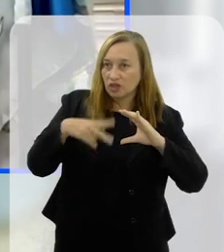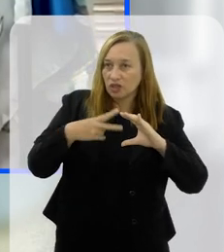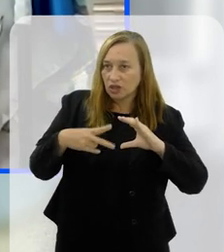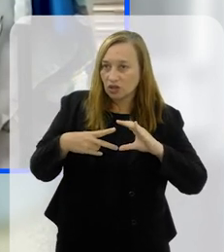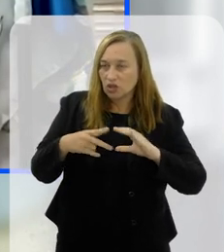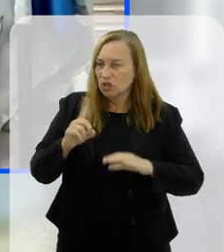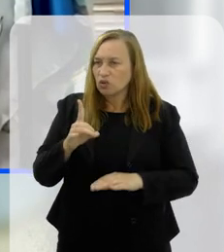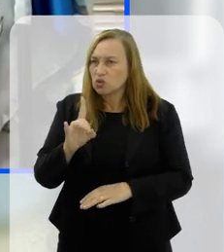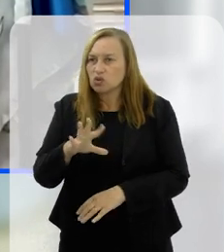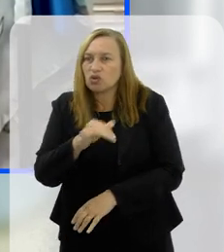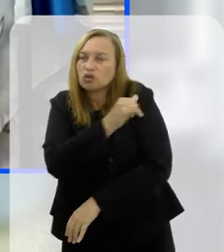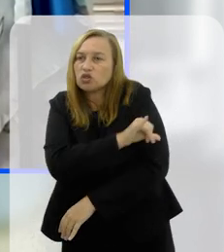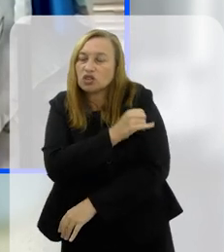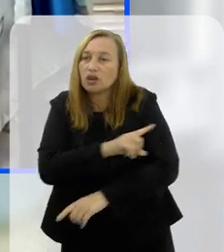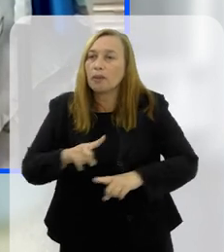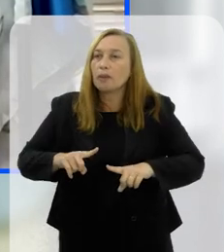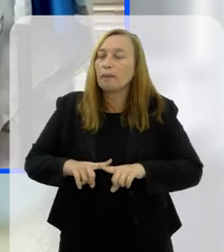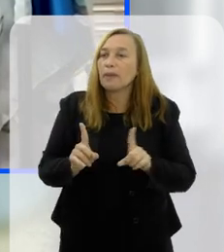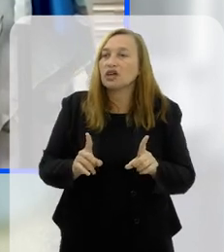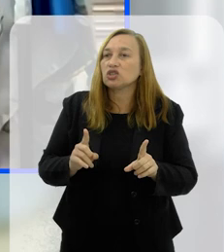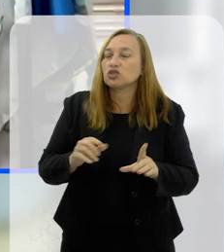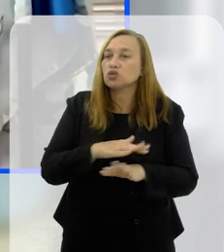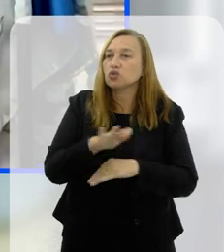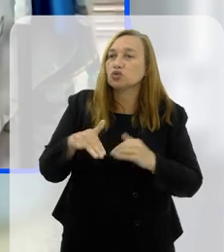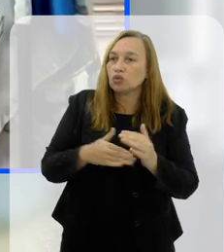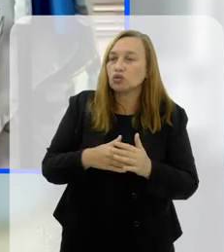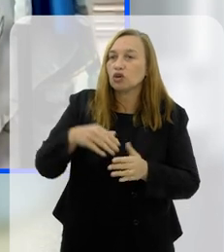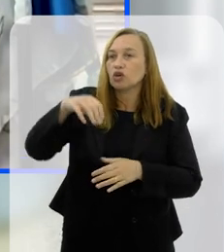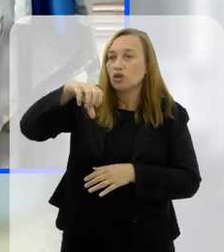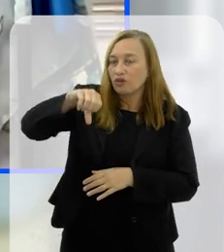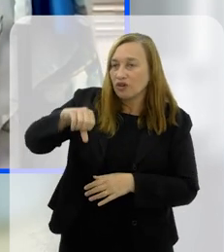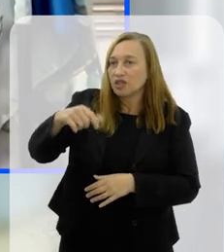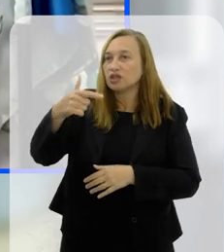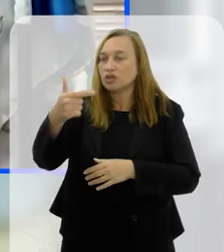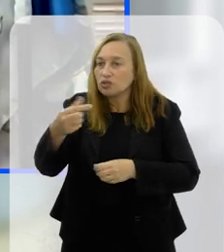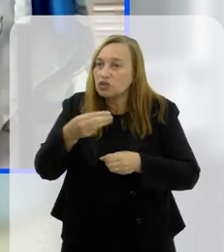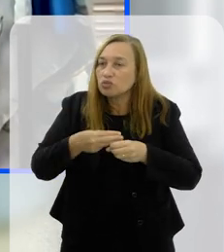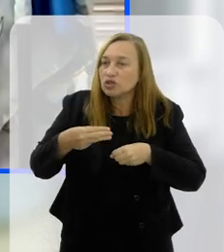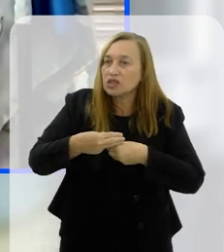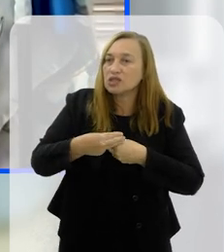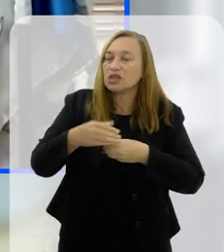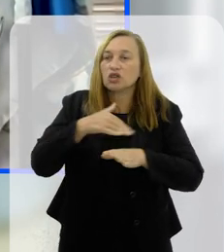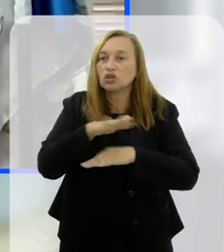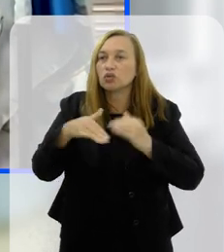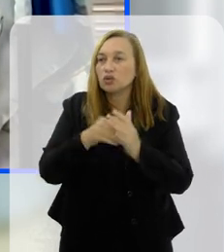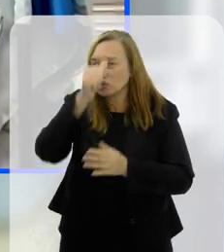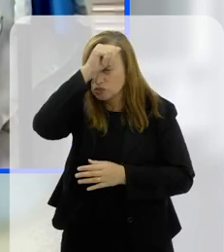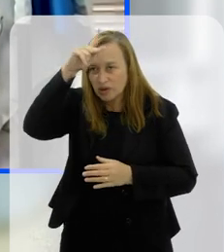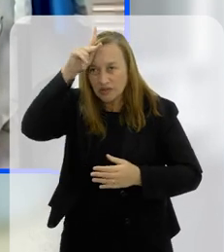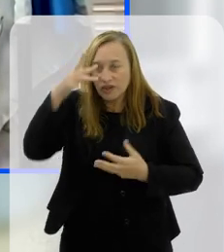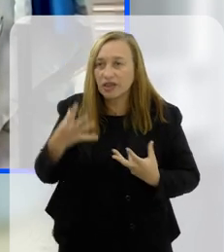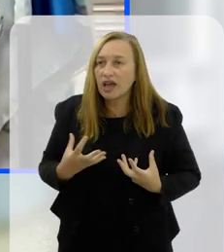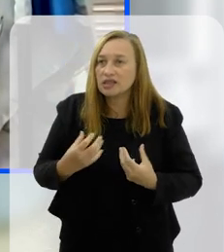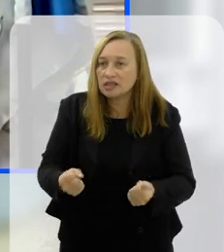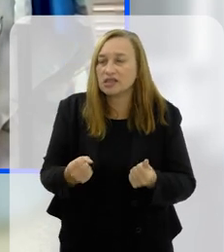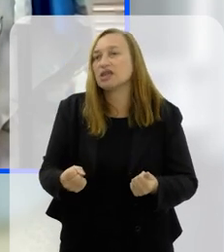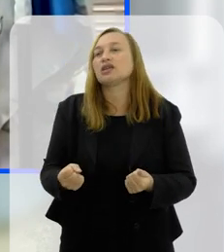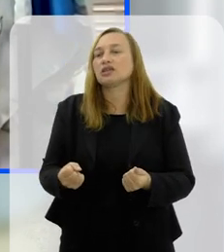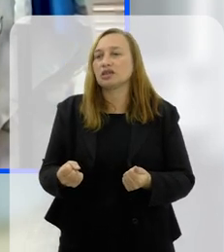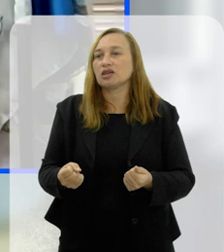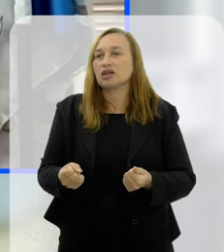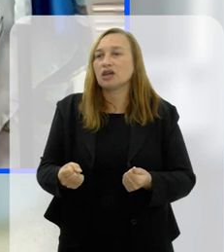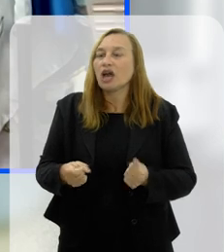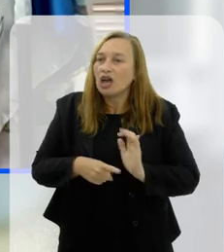câmaras não só a do Rio de Janeiro mas em cima do nosso Estado 92 municípios que os Prefeito abrace essa causa